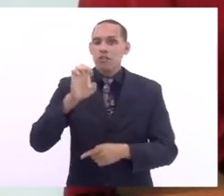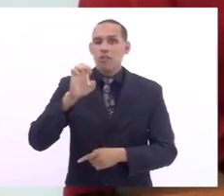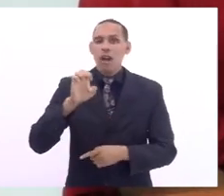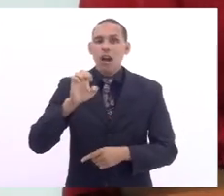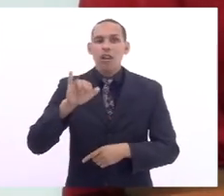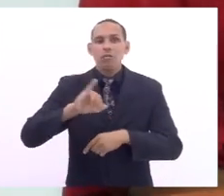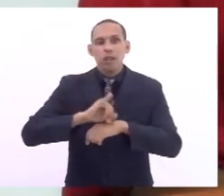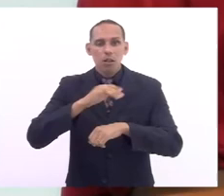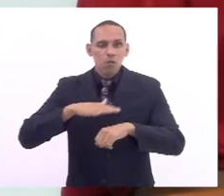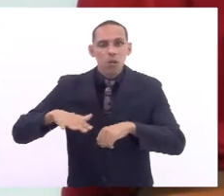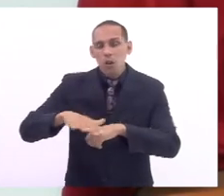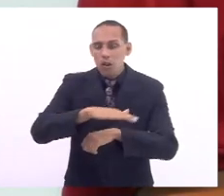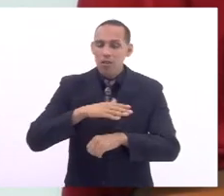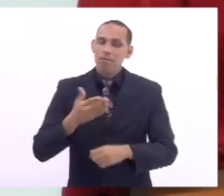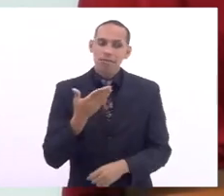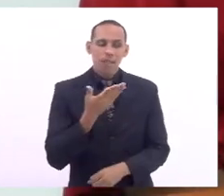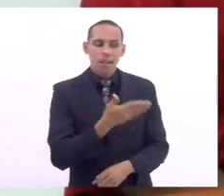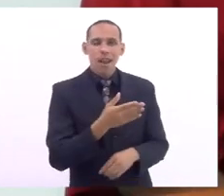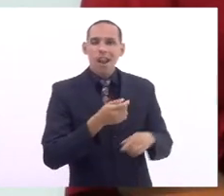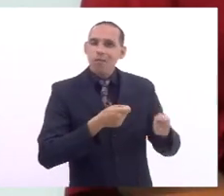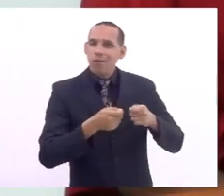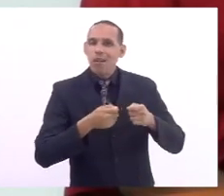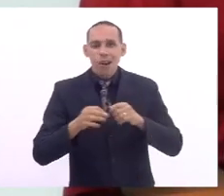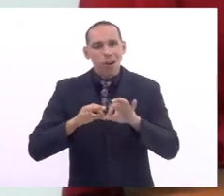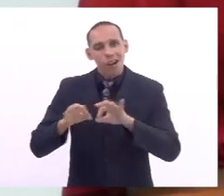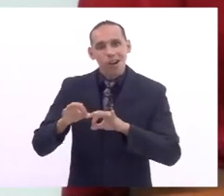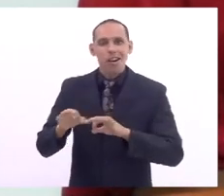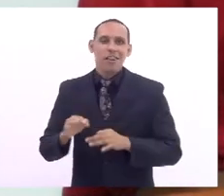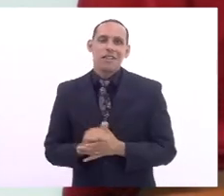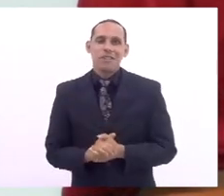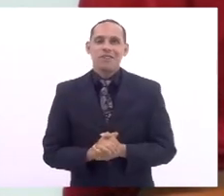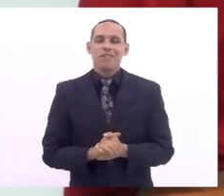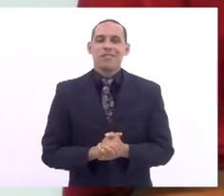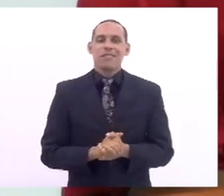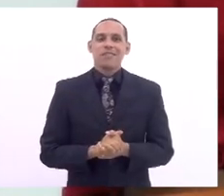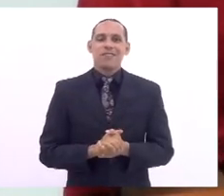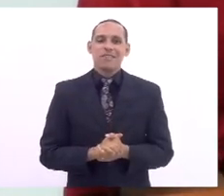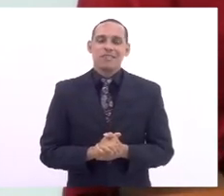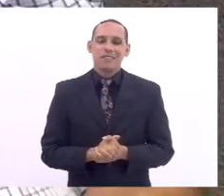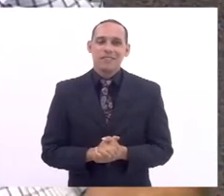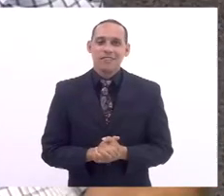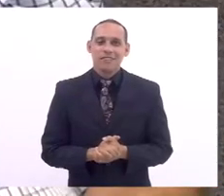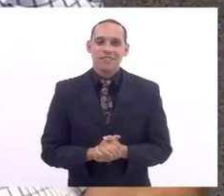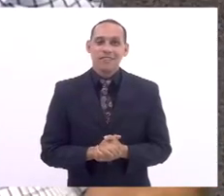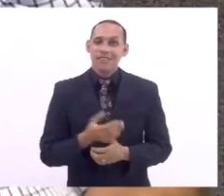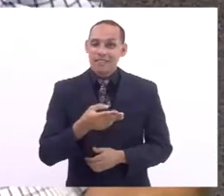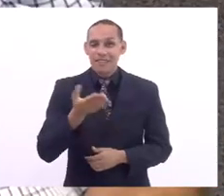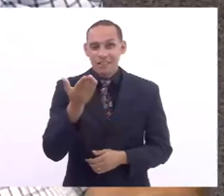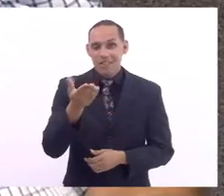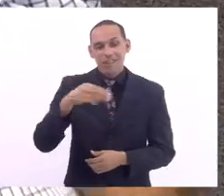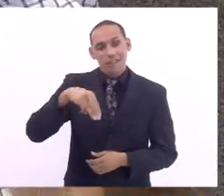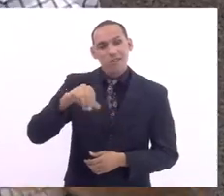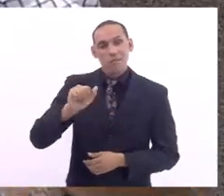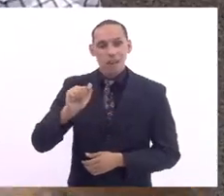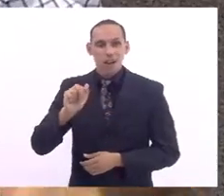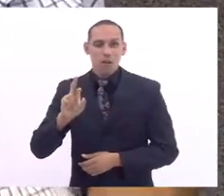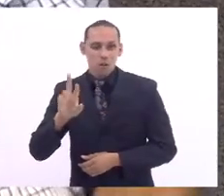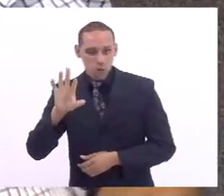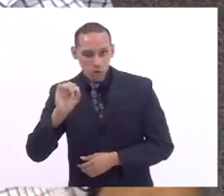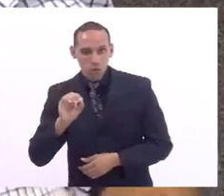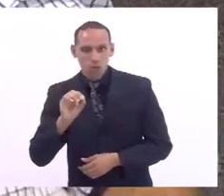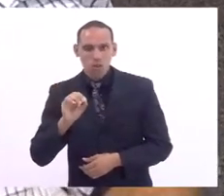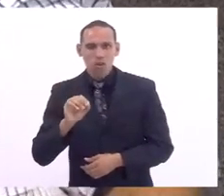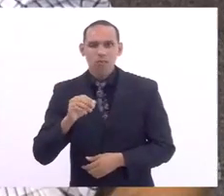E além disso ele que coordena aqui na alerj Assessoria fiscal da casa é a Maura sua equipe emprestado também o serviço